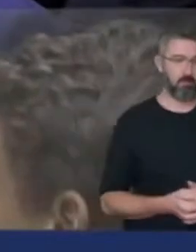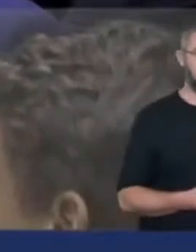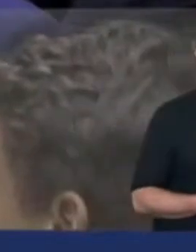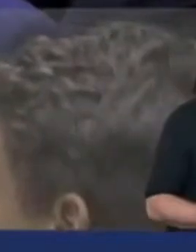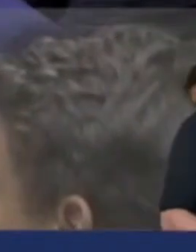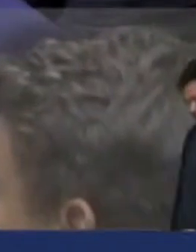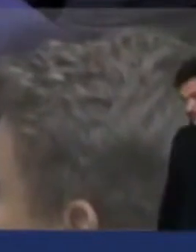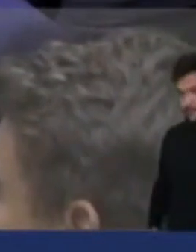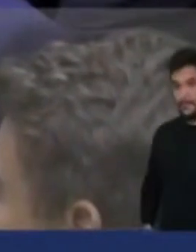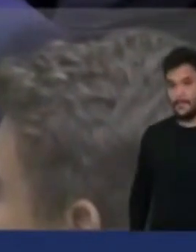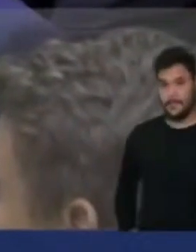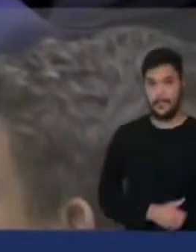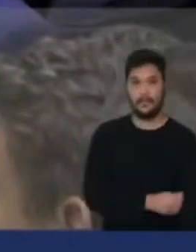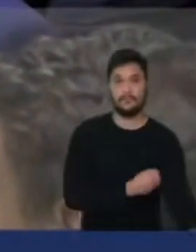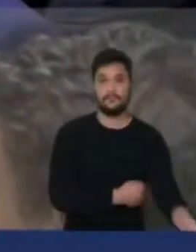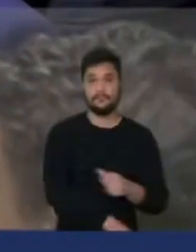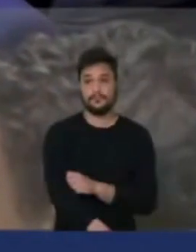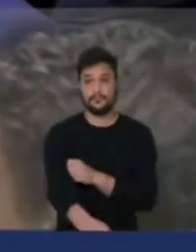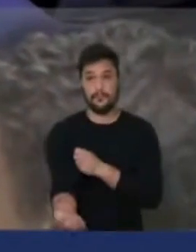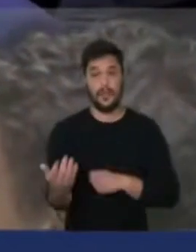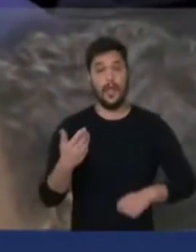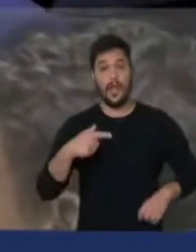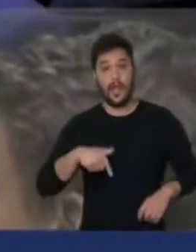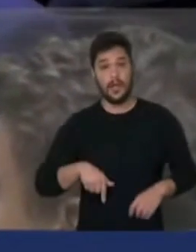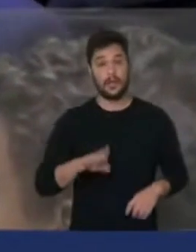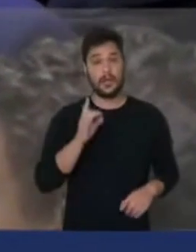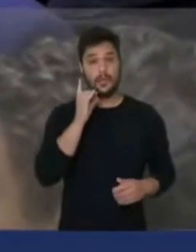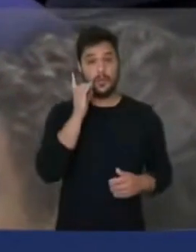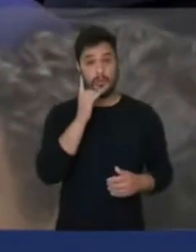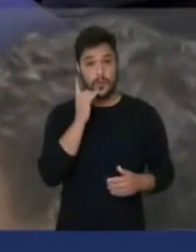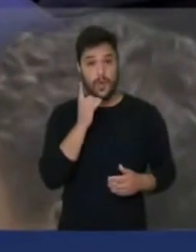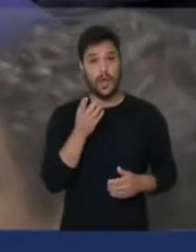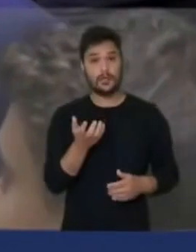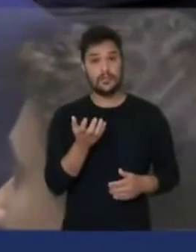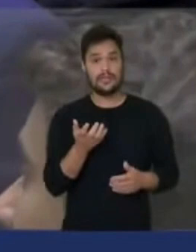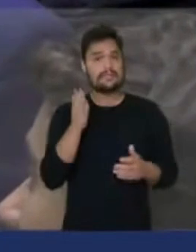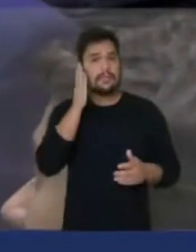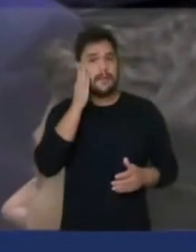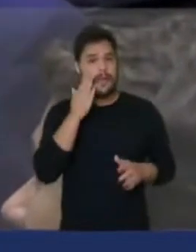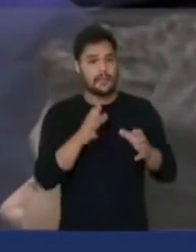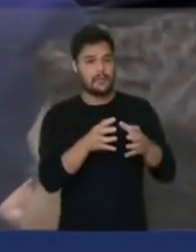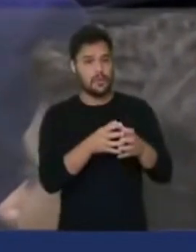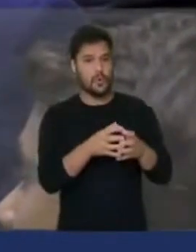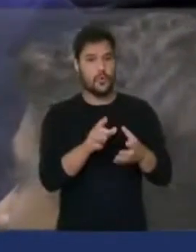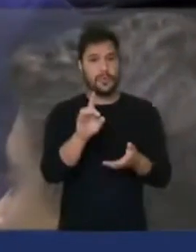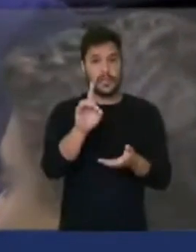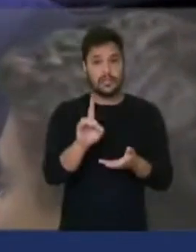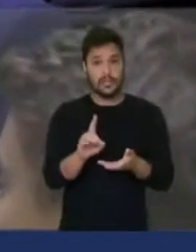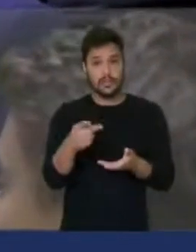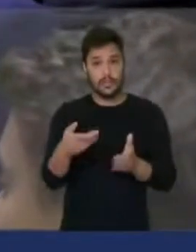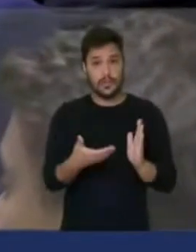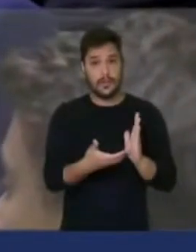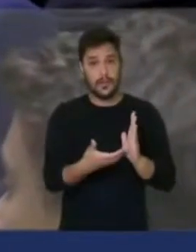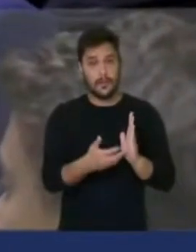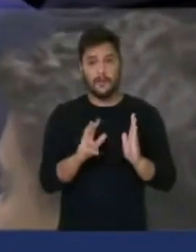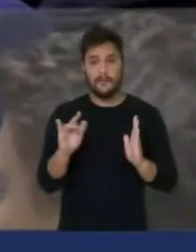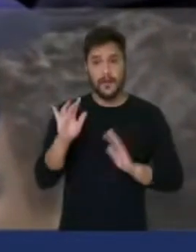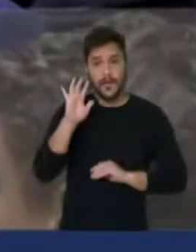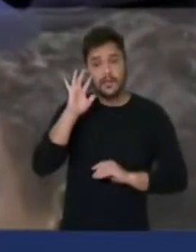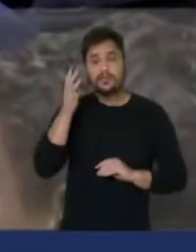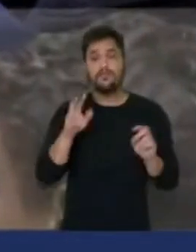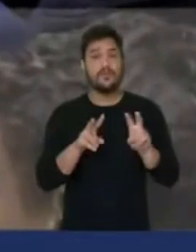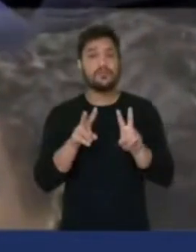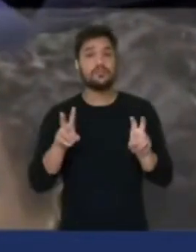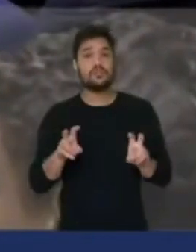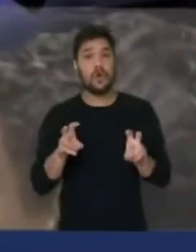a inquietação dos colegas e da casa é sobre se a mesa vai fazer alguma coisa sobre o processo ilegal